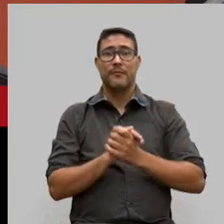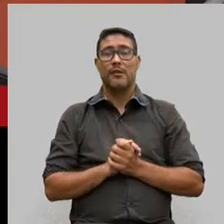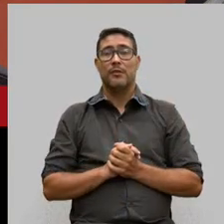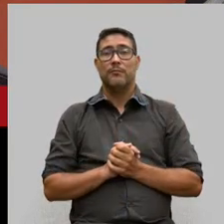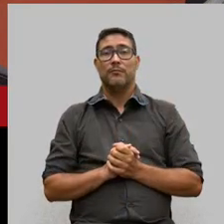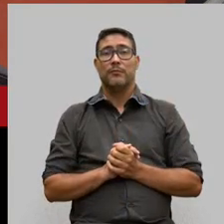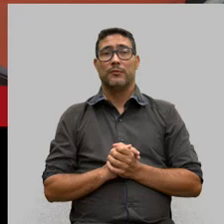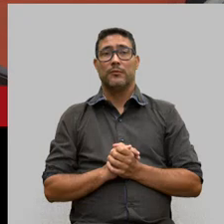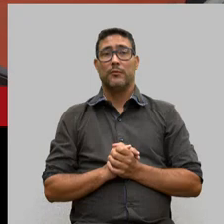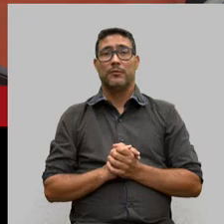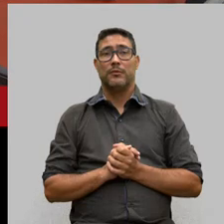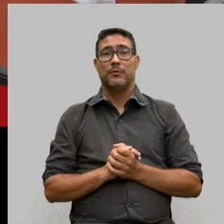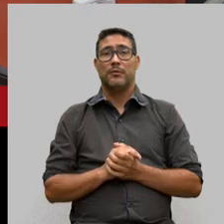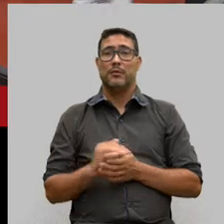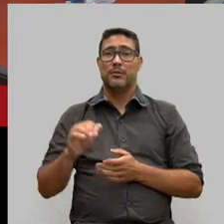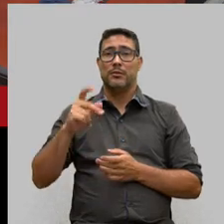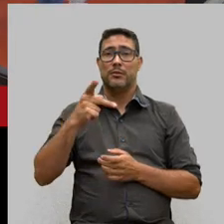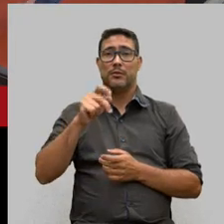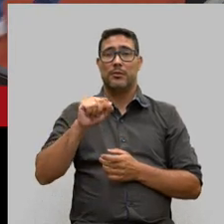agora a Paula